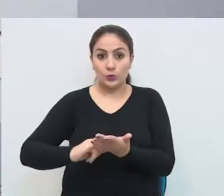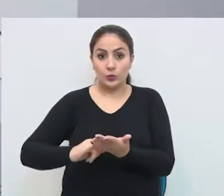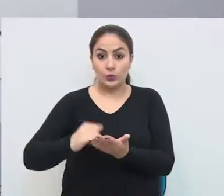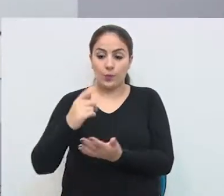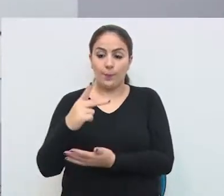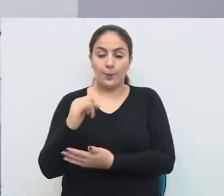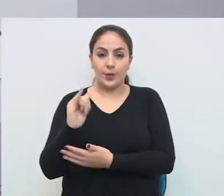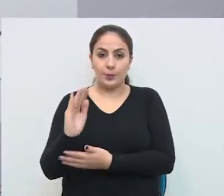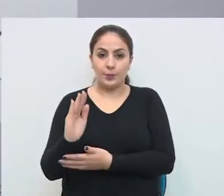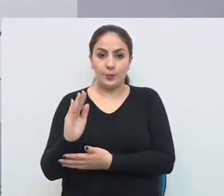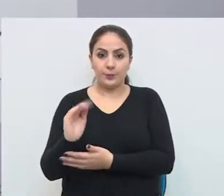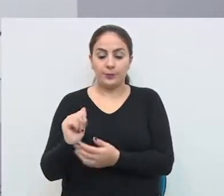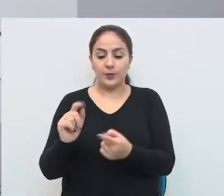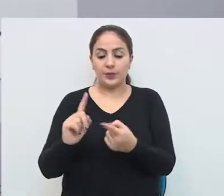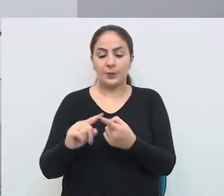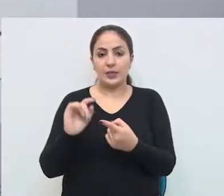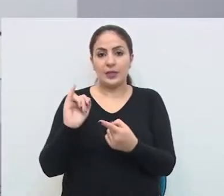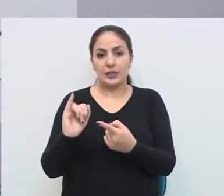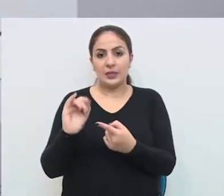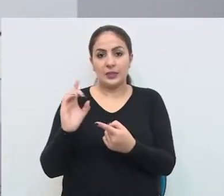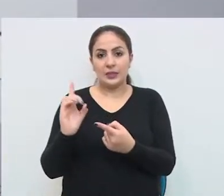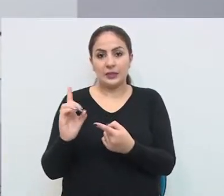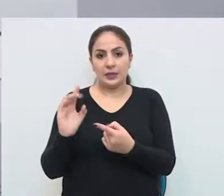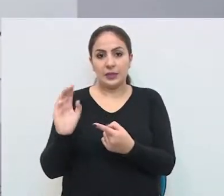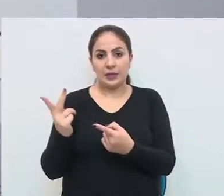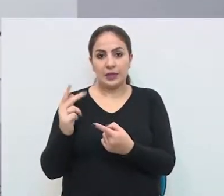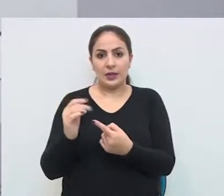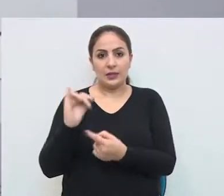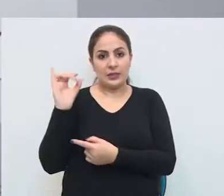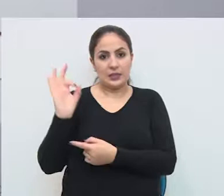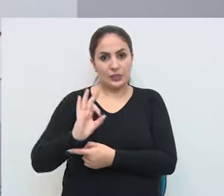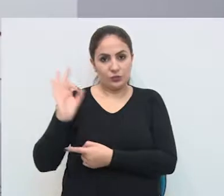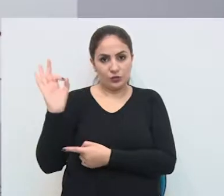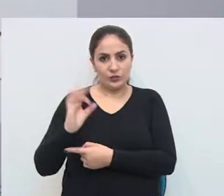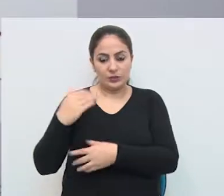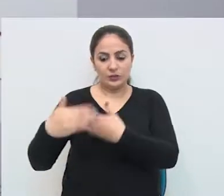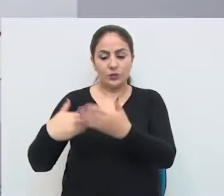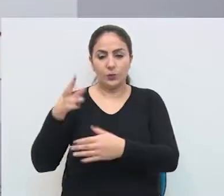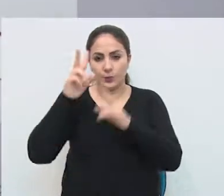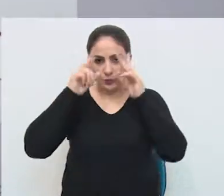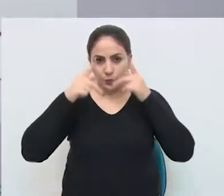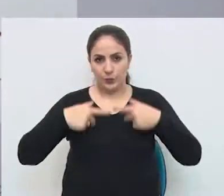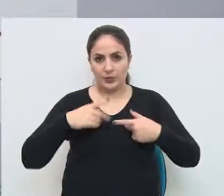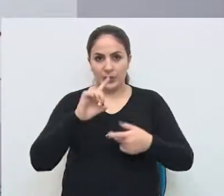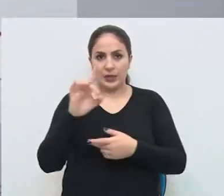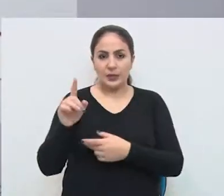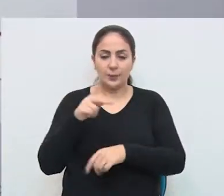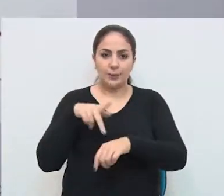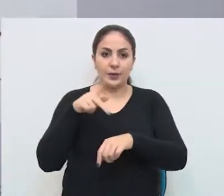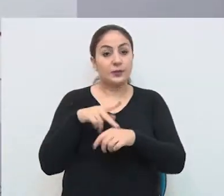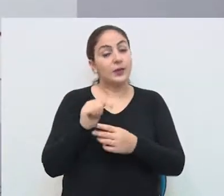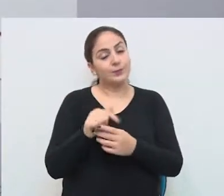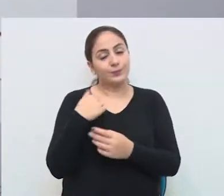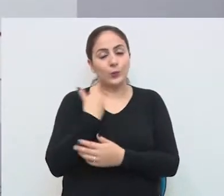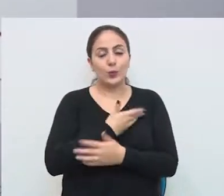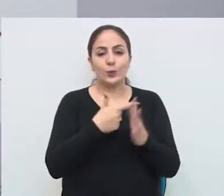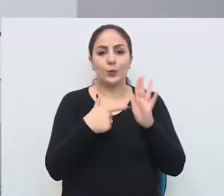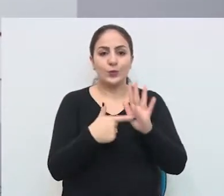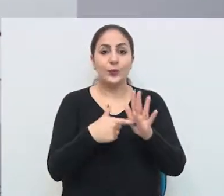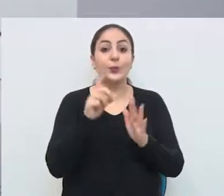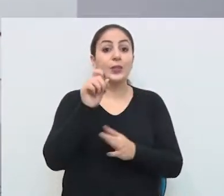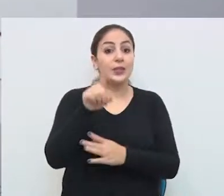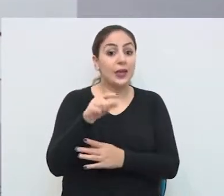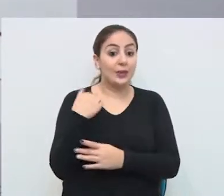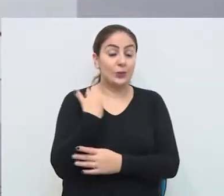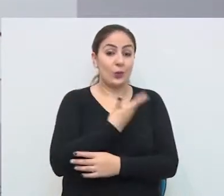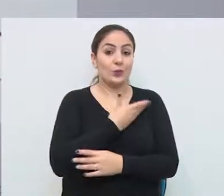o PIB e o IDH, né? O Índice de Desenvolvimento Humano de cada país. E, bom, aí está o retrato do que é o nosso